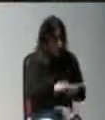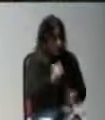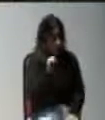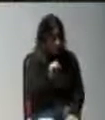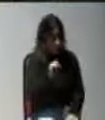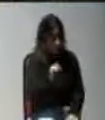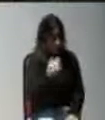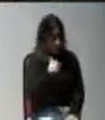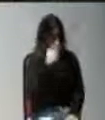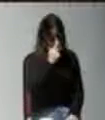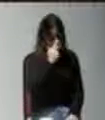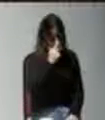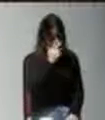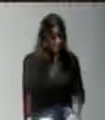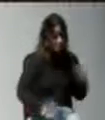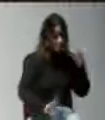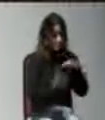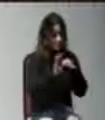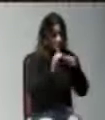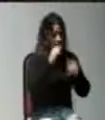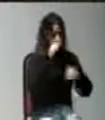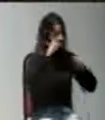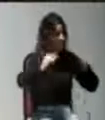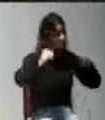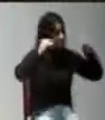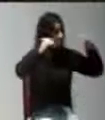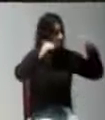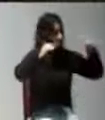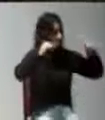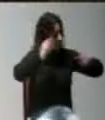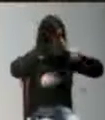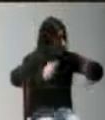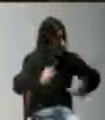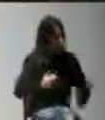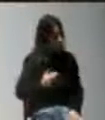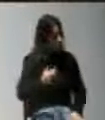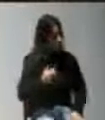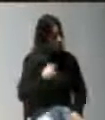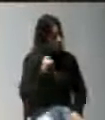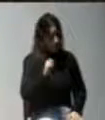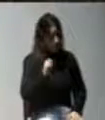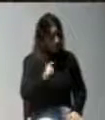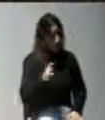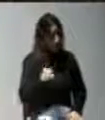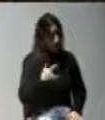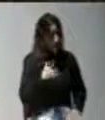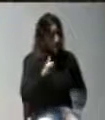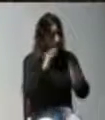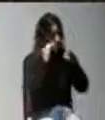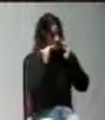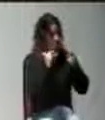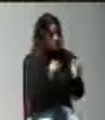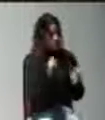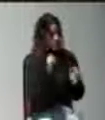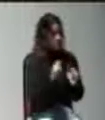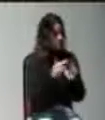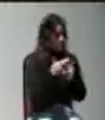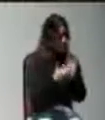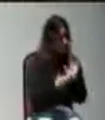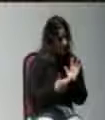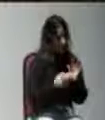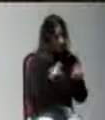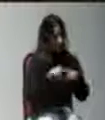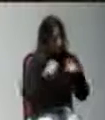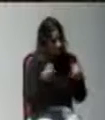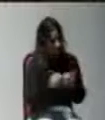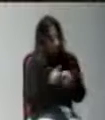se reveste de um elitismo burguês e reacionário, ao que não está sob os bons costumes da sexualidade, das